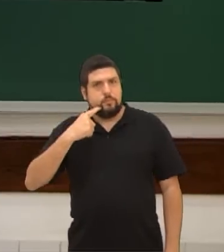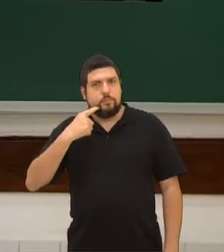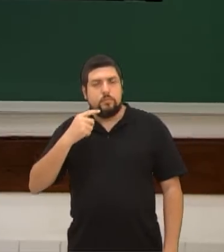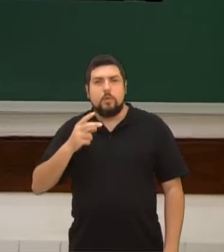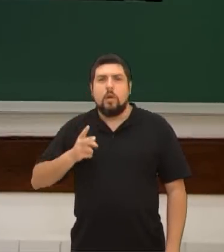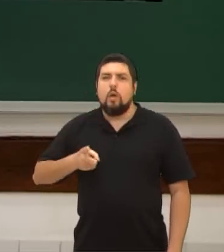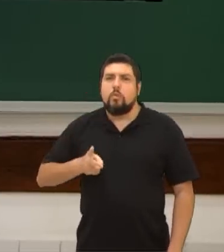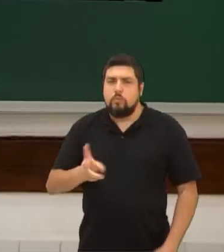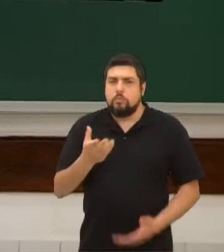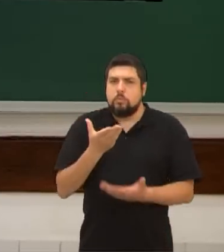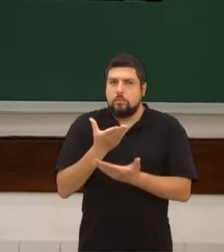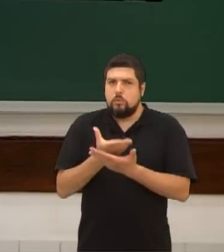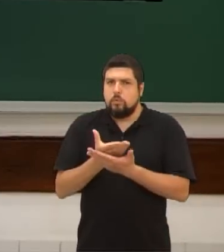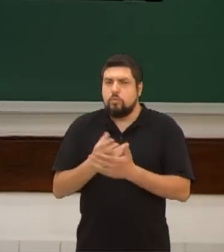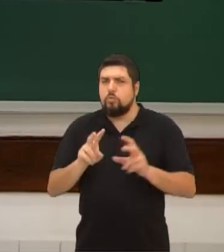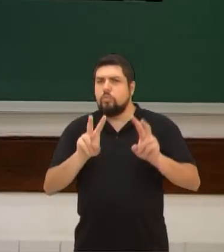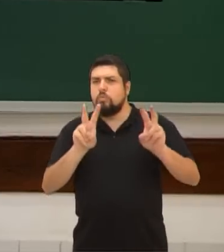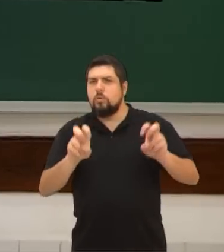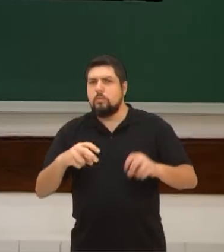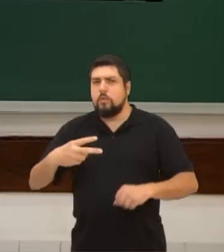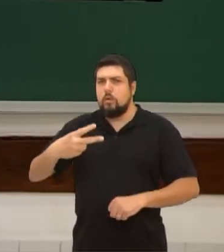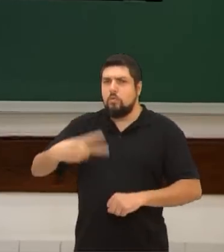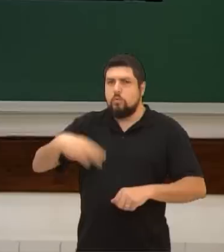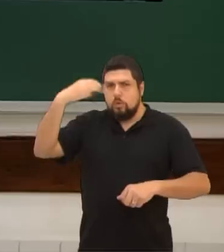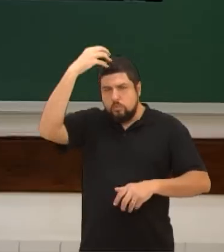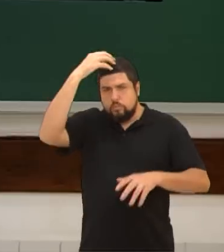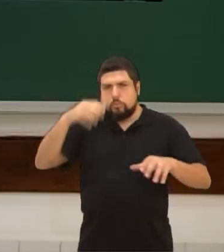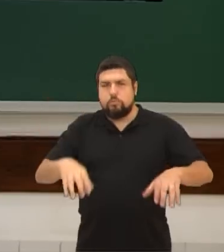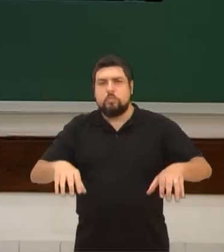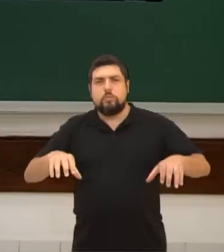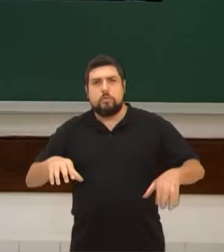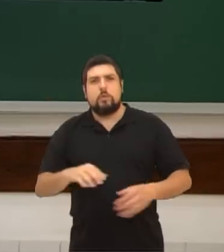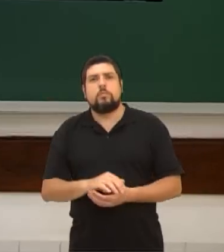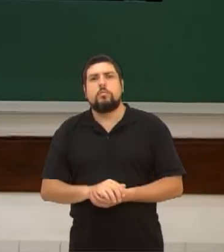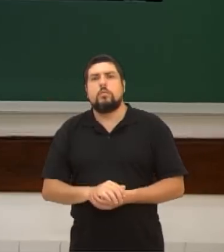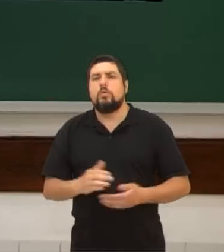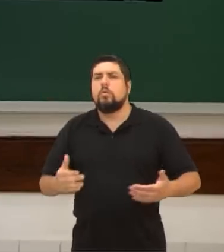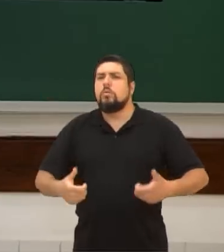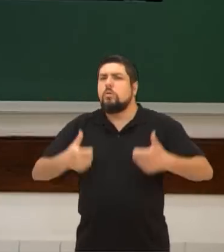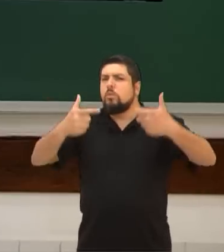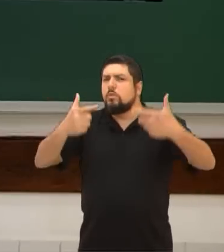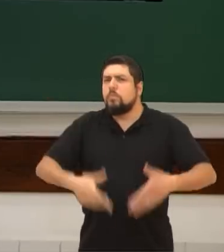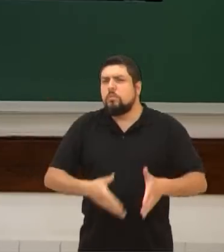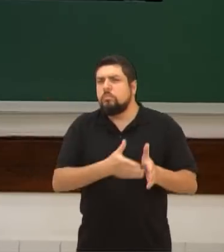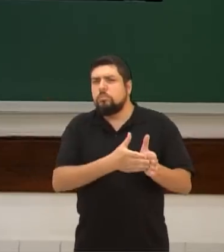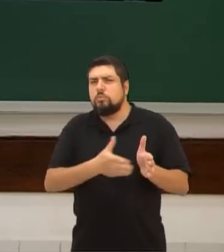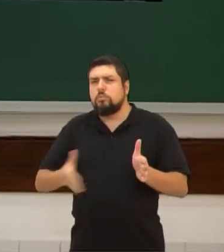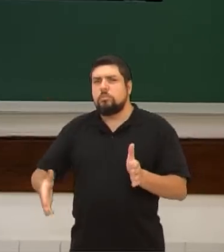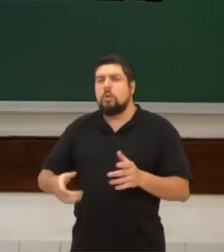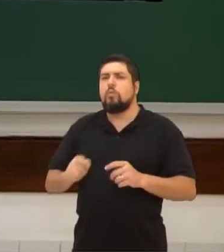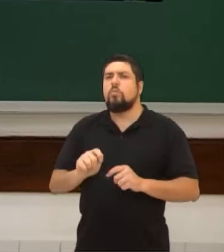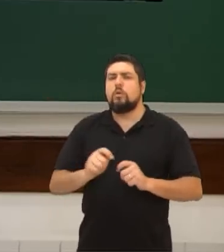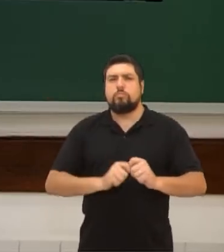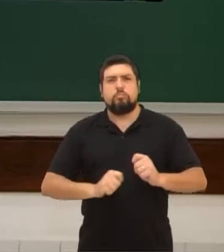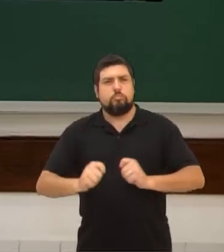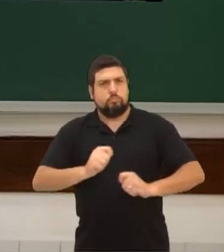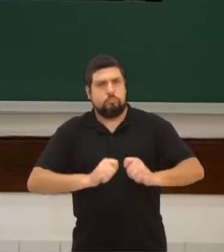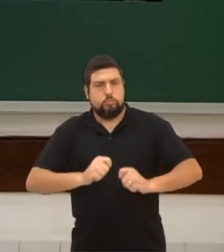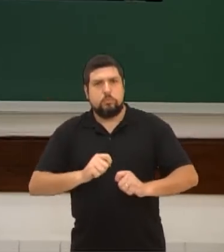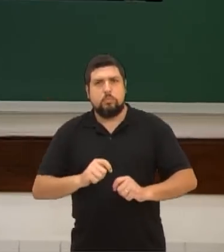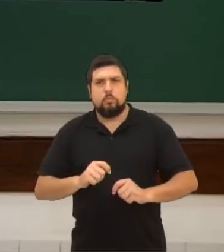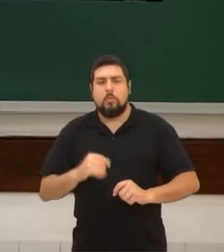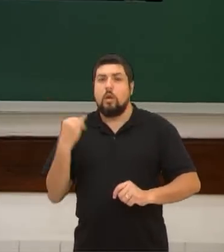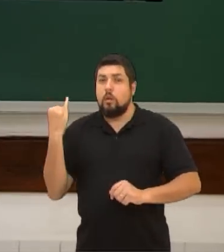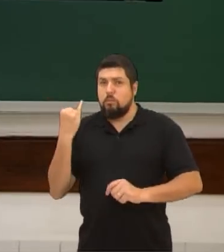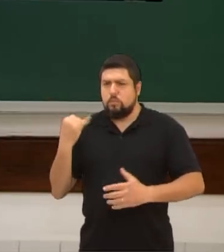sobre Segundo Reinado. E na aula de hoje, a gente vai falar sobre a economia no Segundo Reinado, um assunto tão importante até nos dias